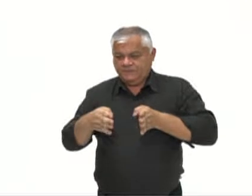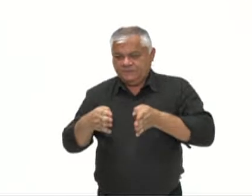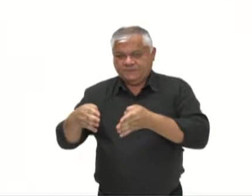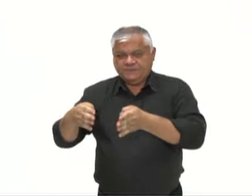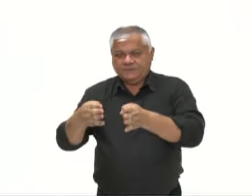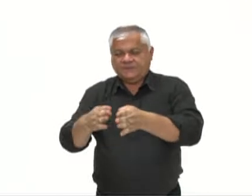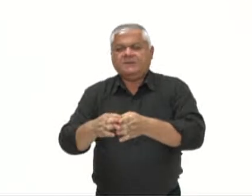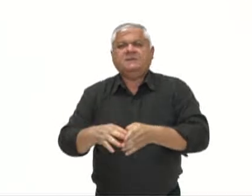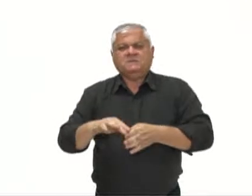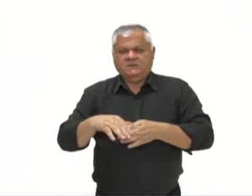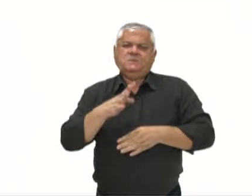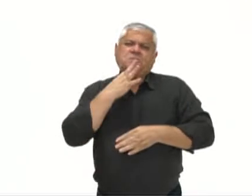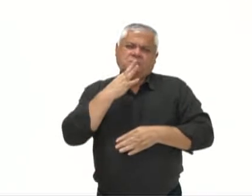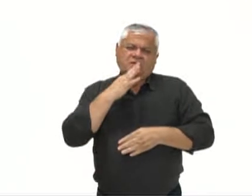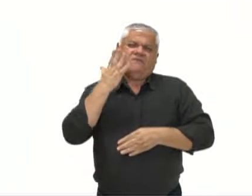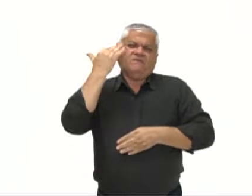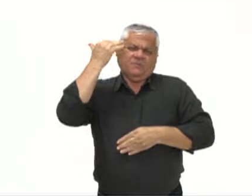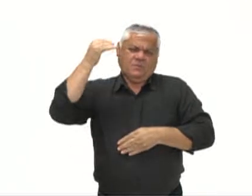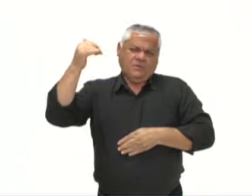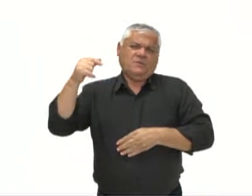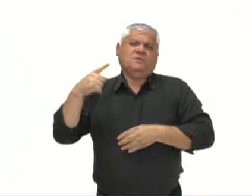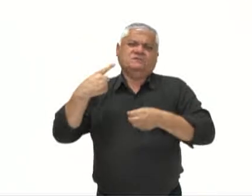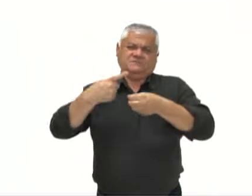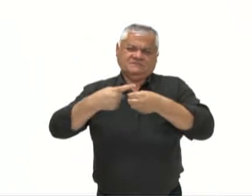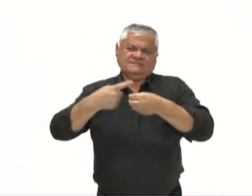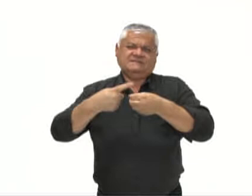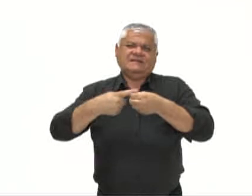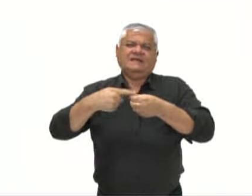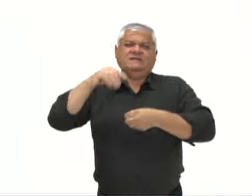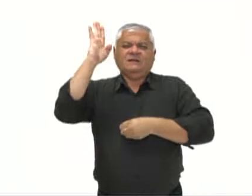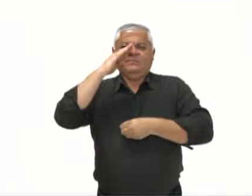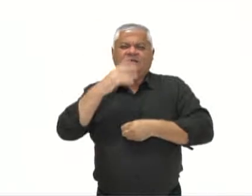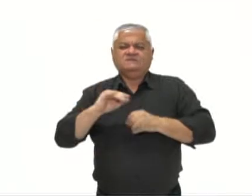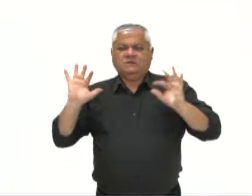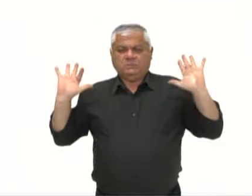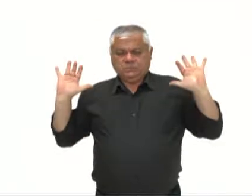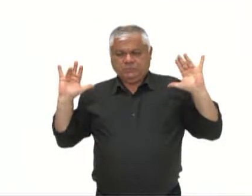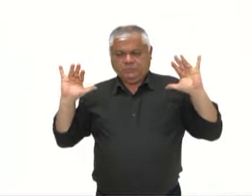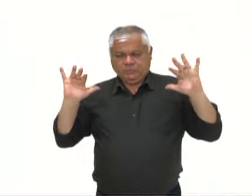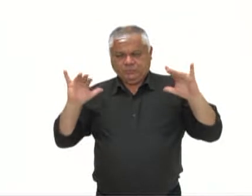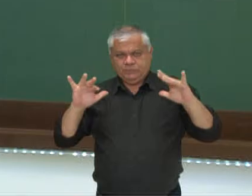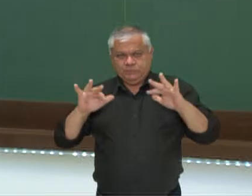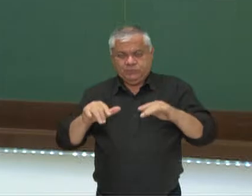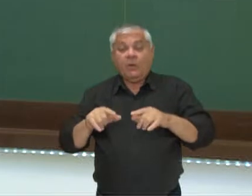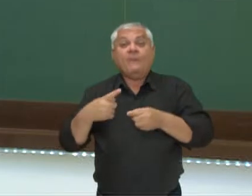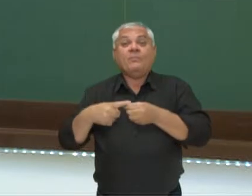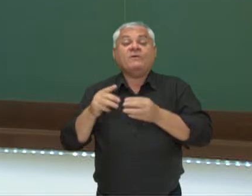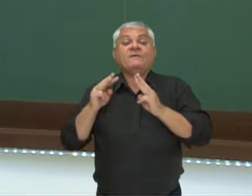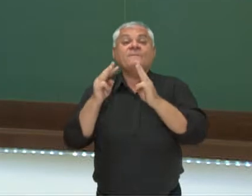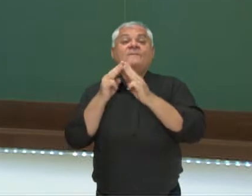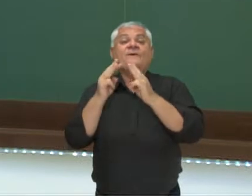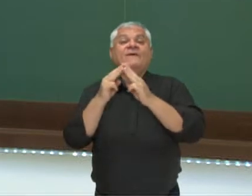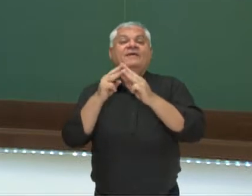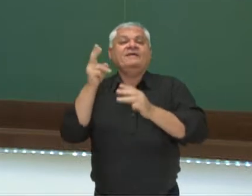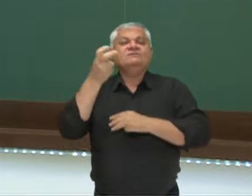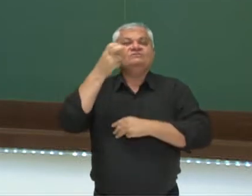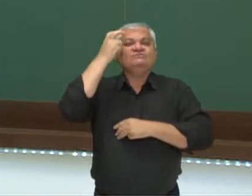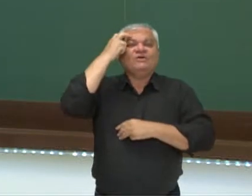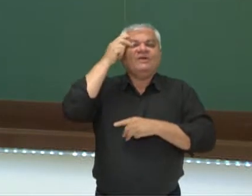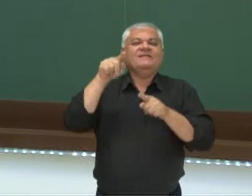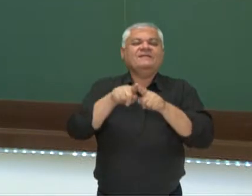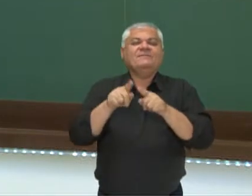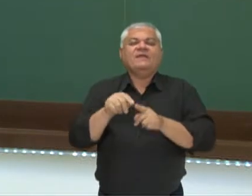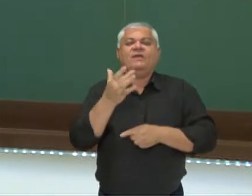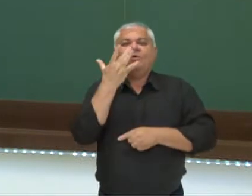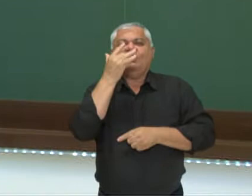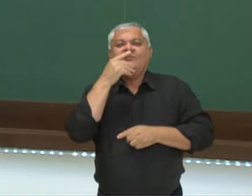muito visitada por turistas de todo o Brasil e do mundo em função de características históricas e culturais, além do prato típico da região,